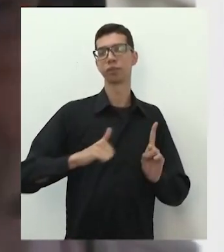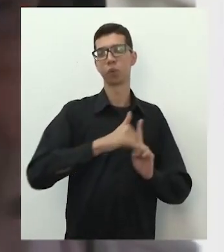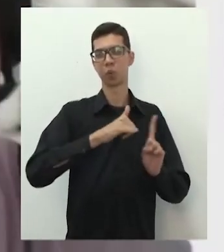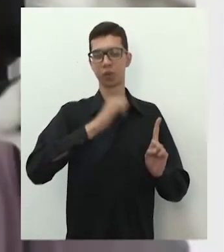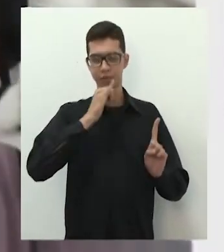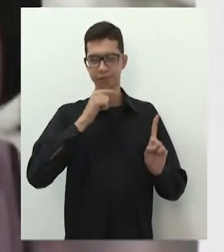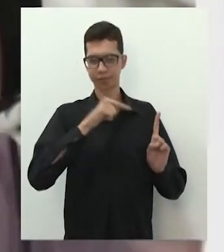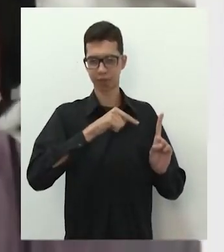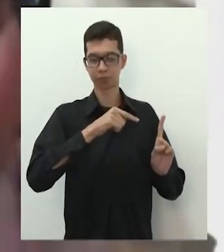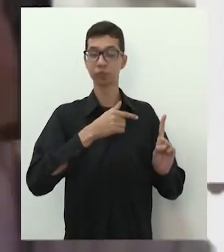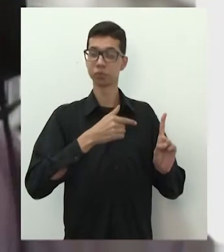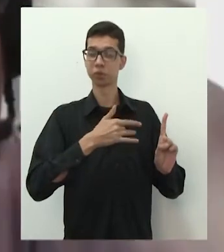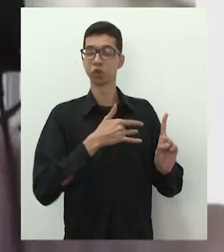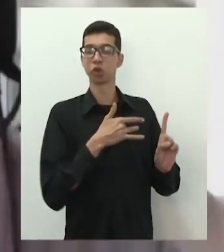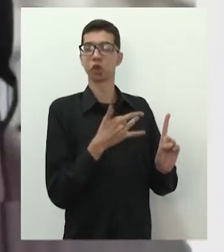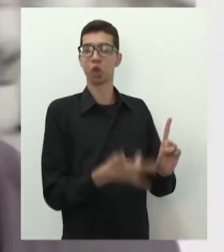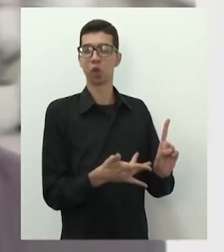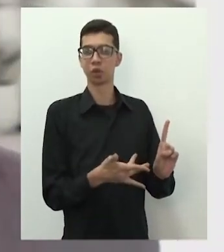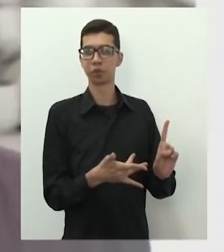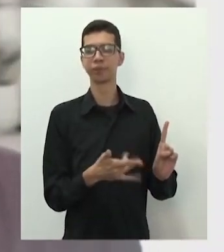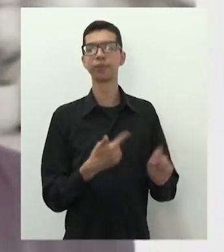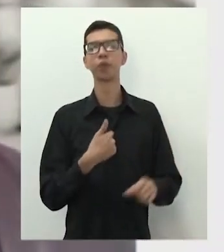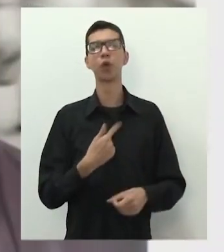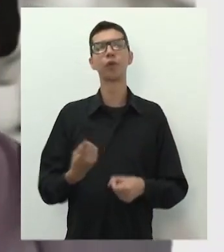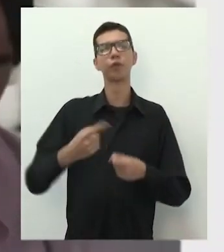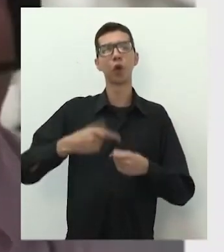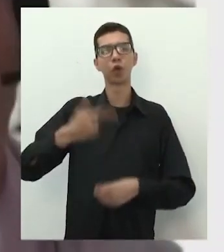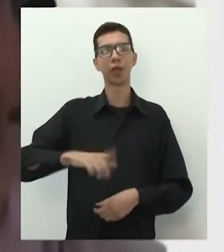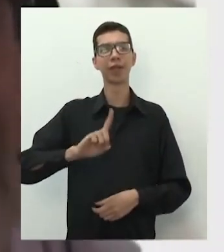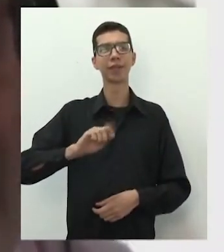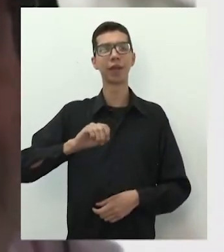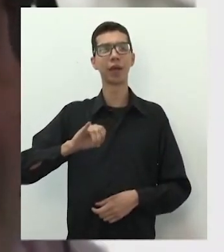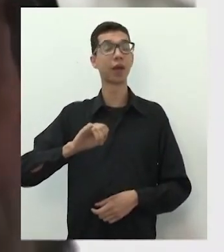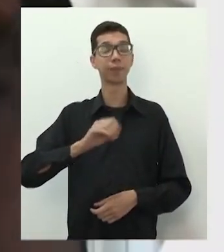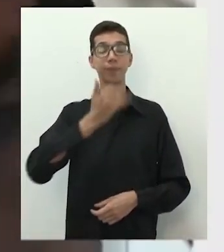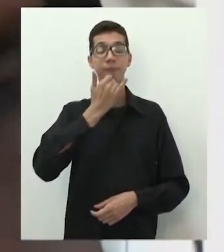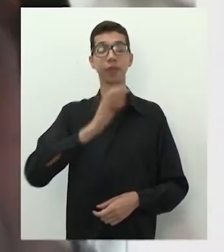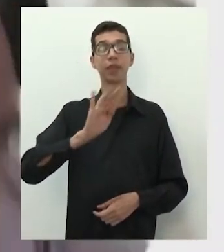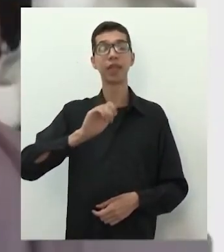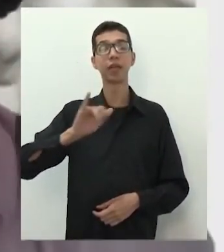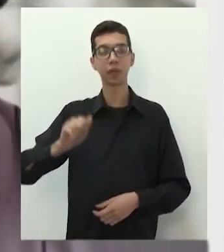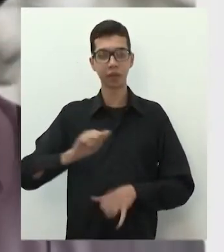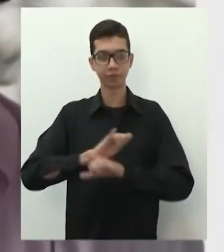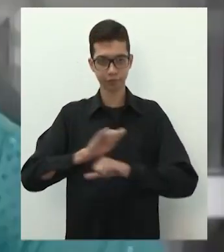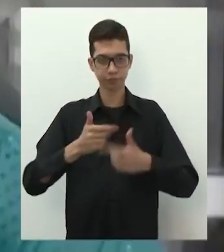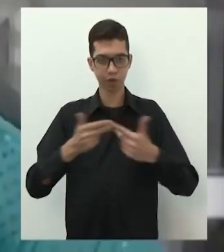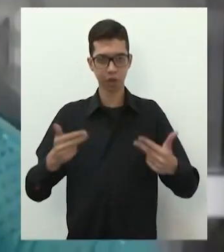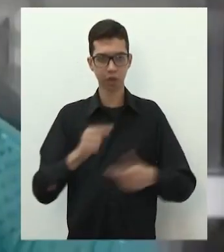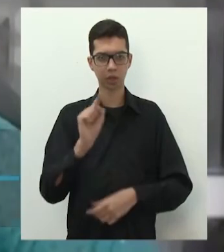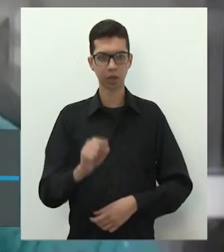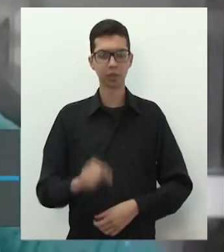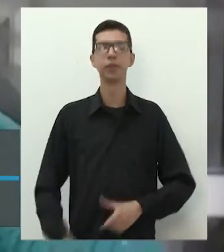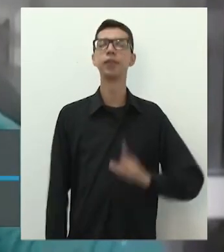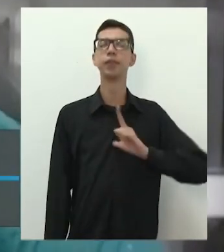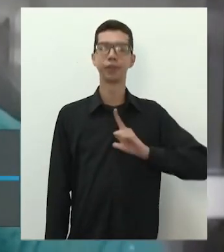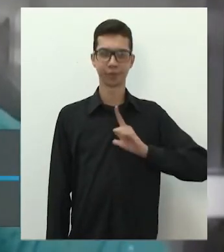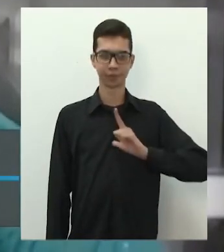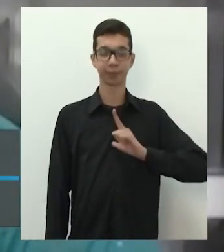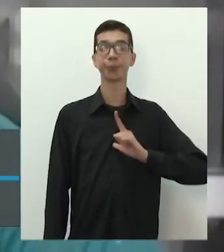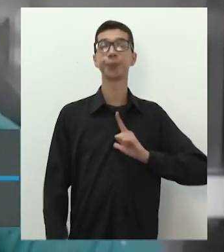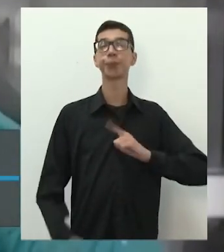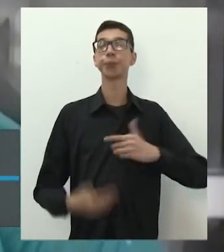vítima. Vocês não têm ideia. E isso pode ser ventilado para esses adolescentes, para os nossos adolescentes, repito, de plateia.